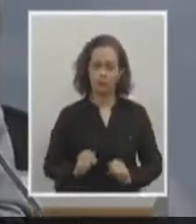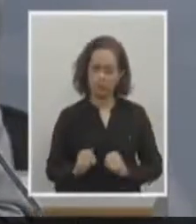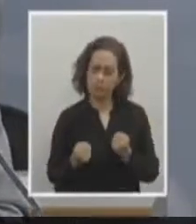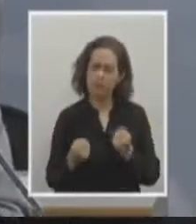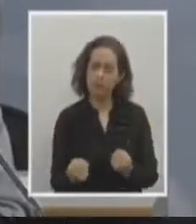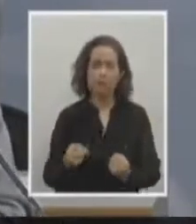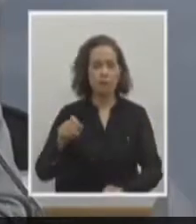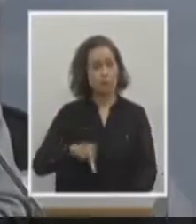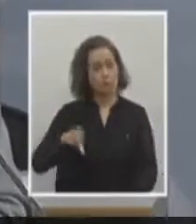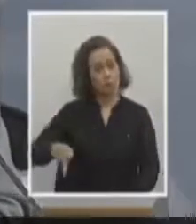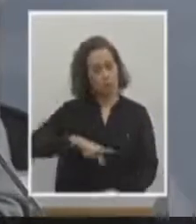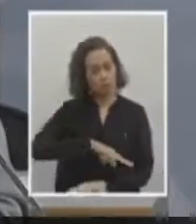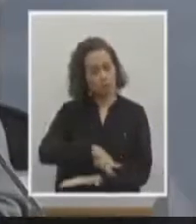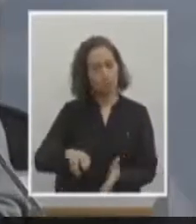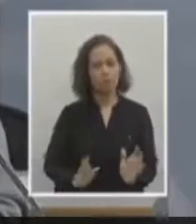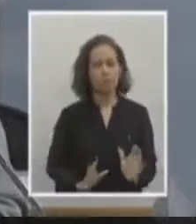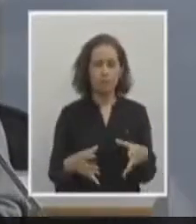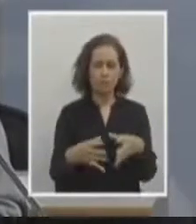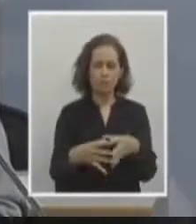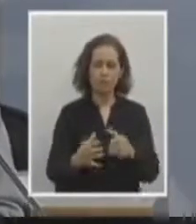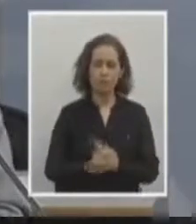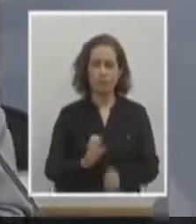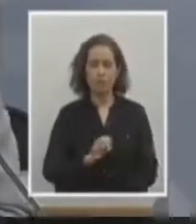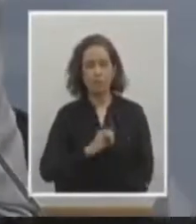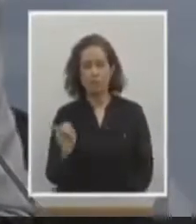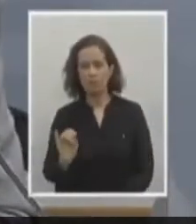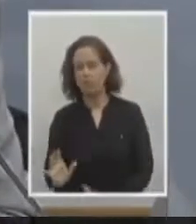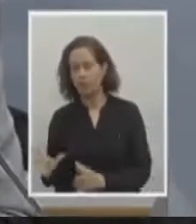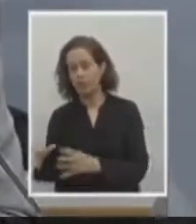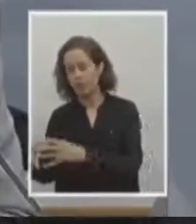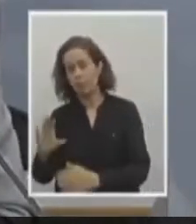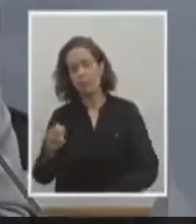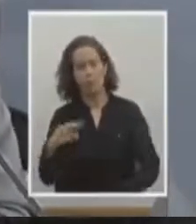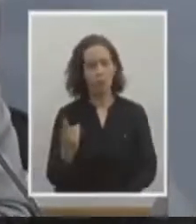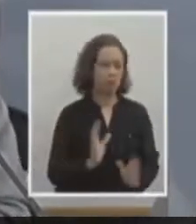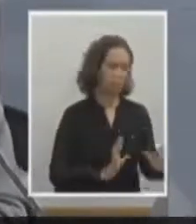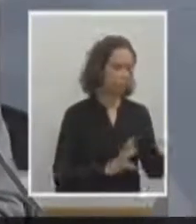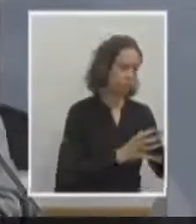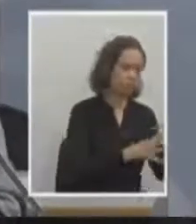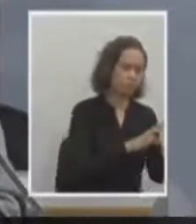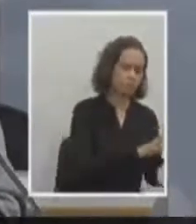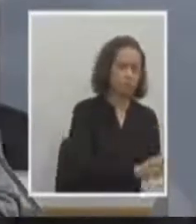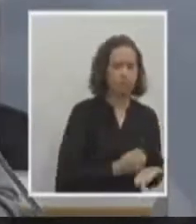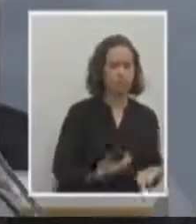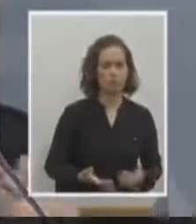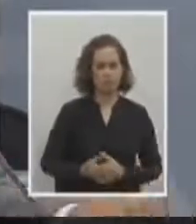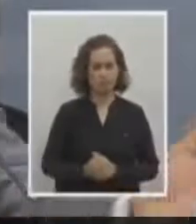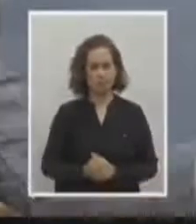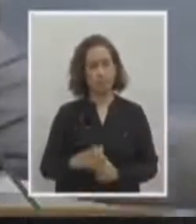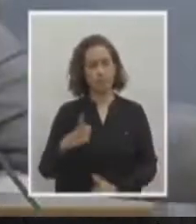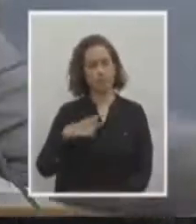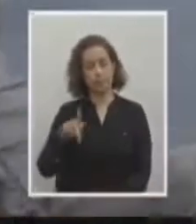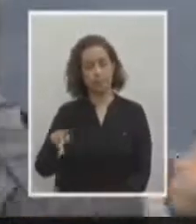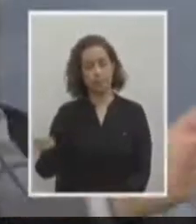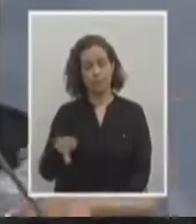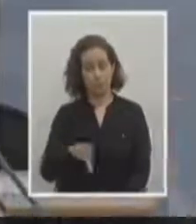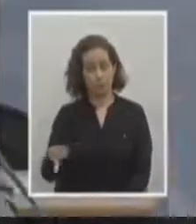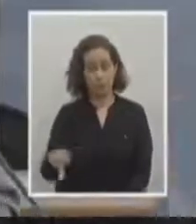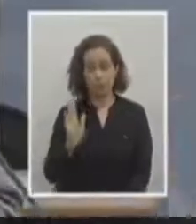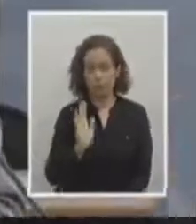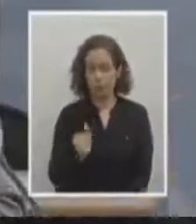professores. Não importa se é designado ou se ele é efetivo. O que nós temos, como o professor Cleito falou aqui